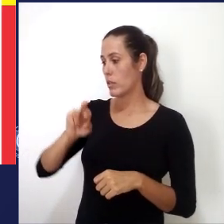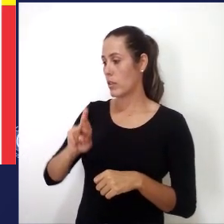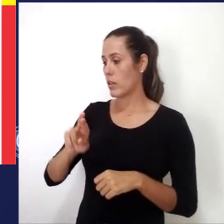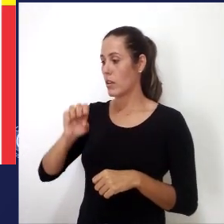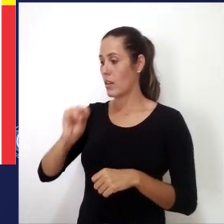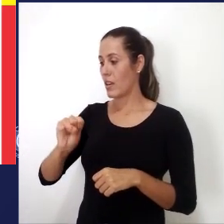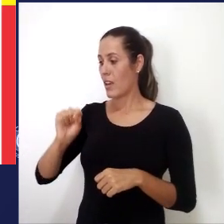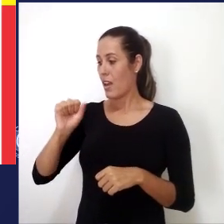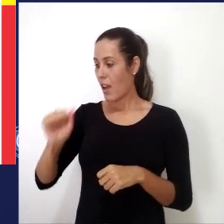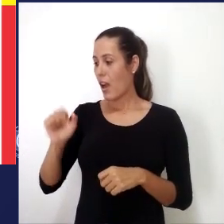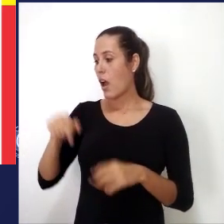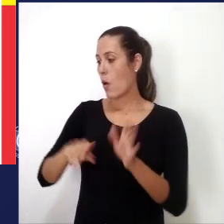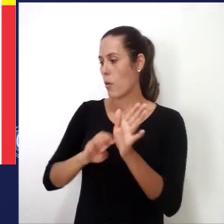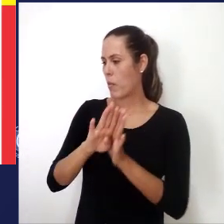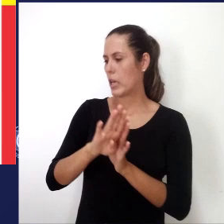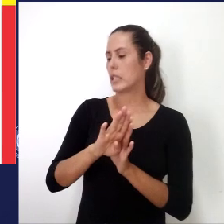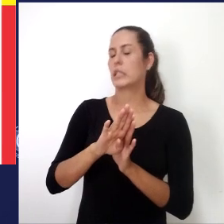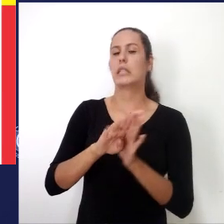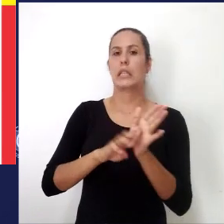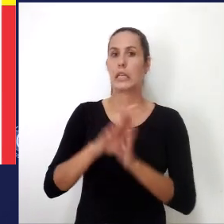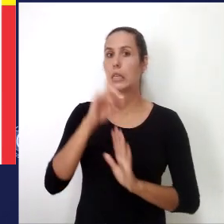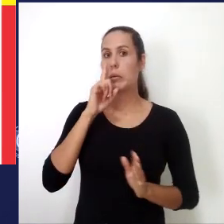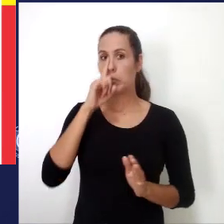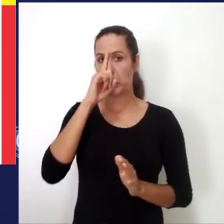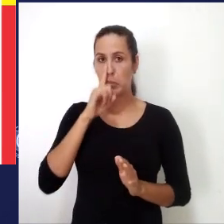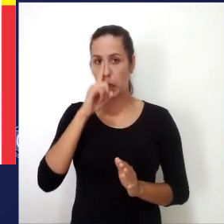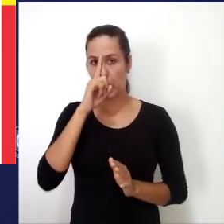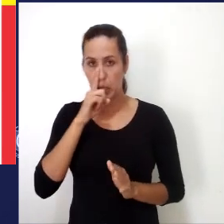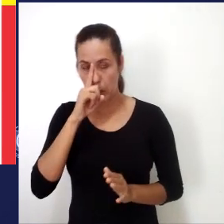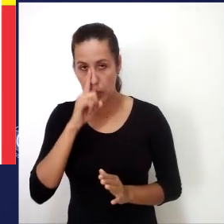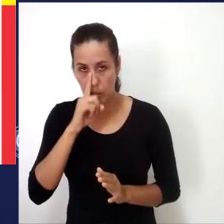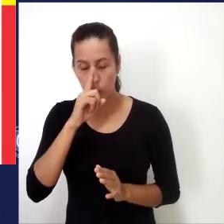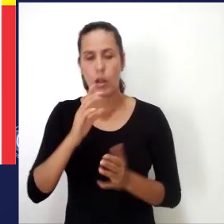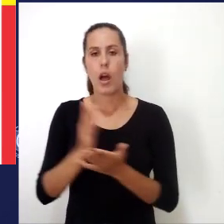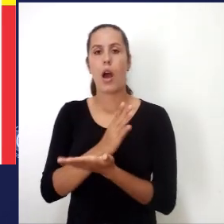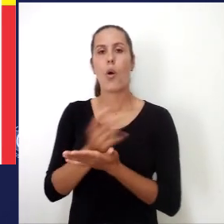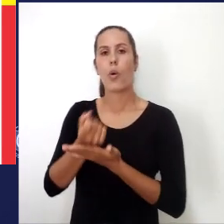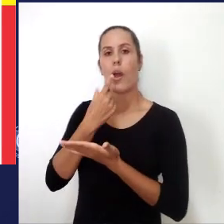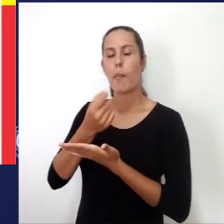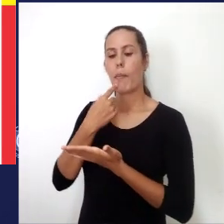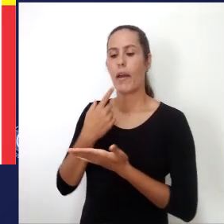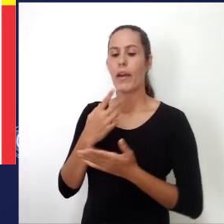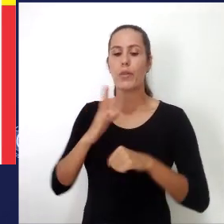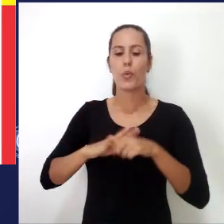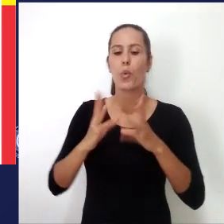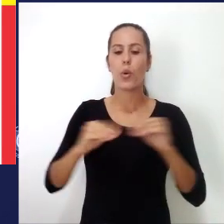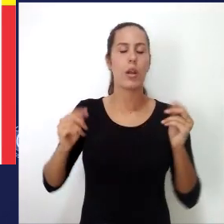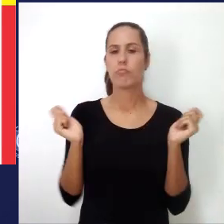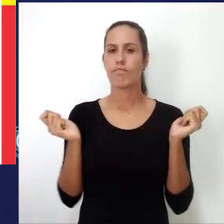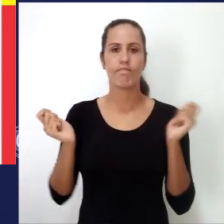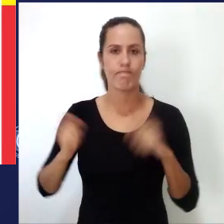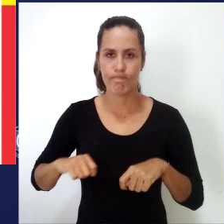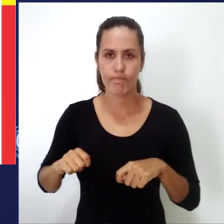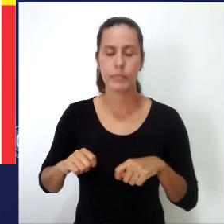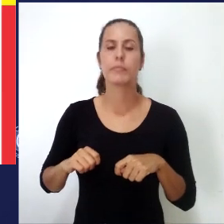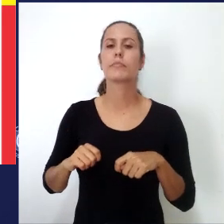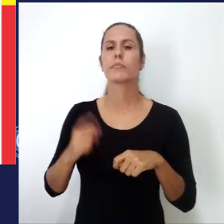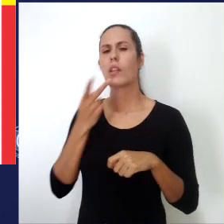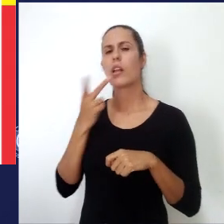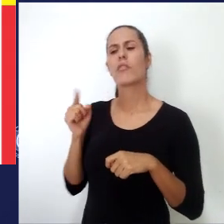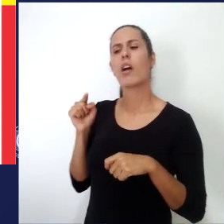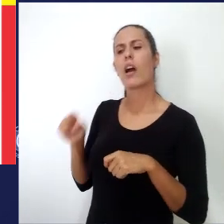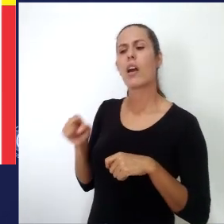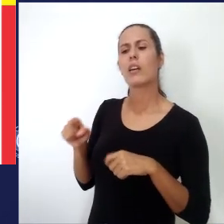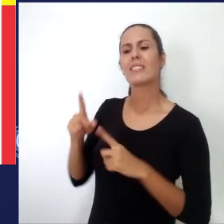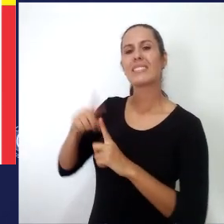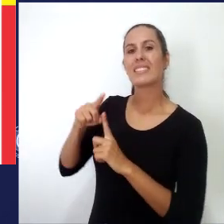a virulência do MRSA, uma bactéria perigosa que desenvolveu resistências a muitos